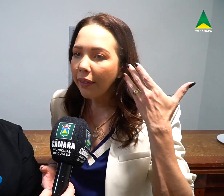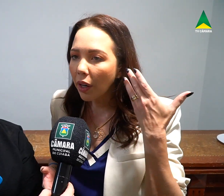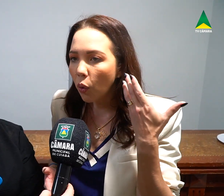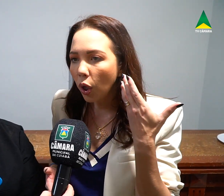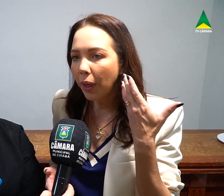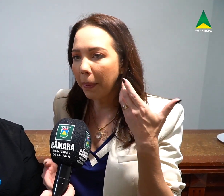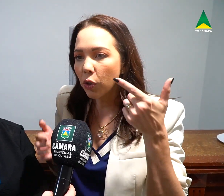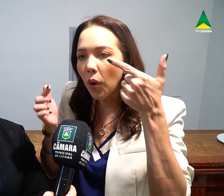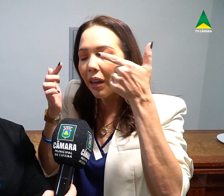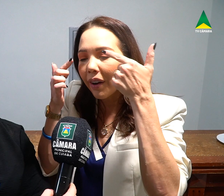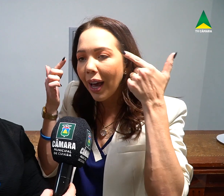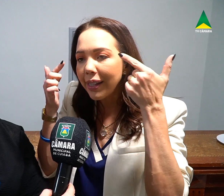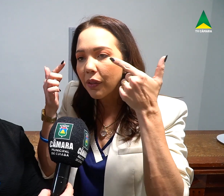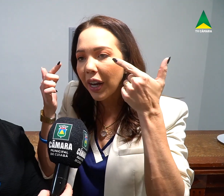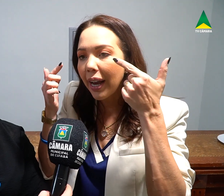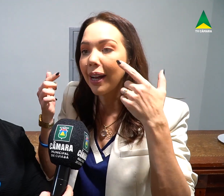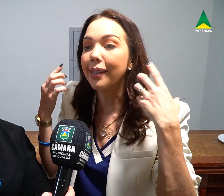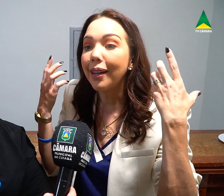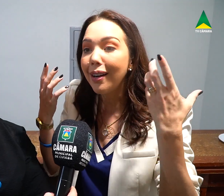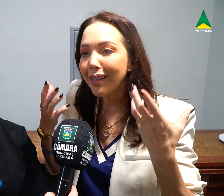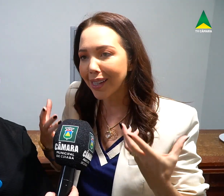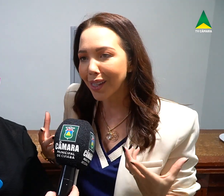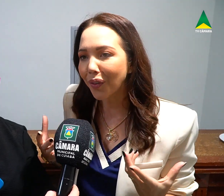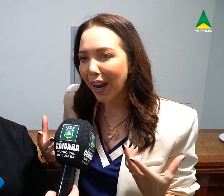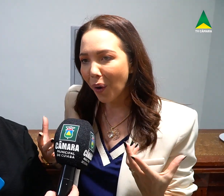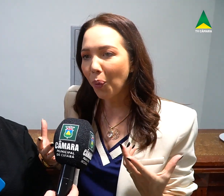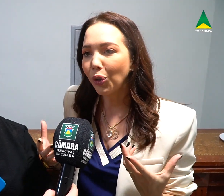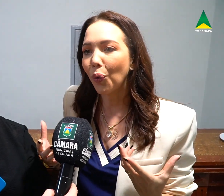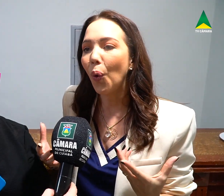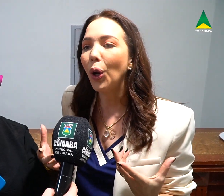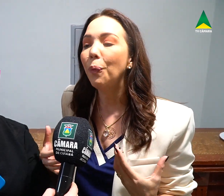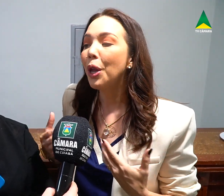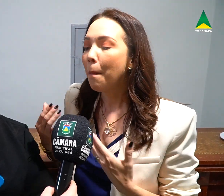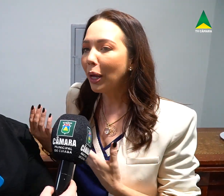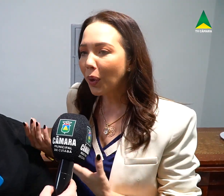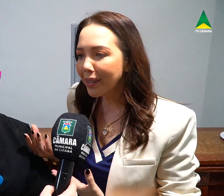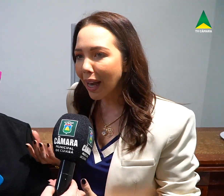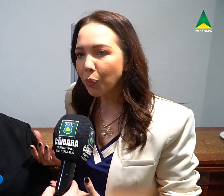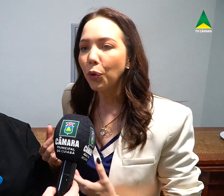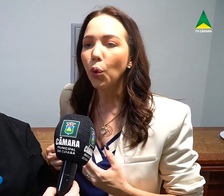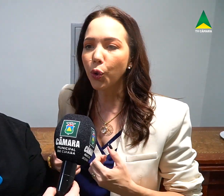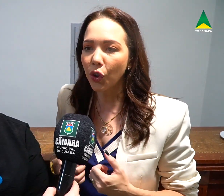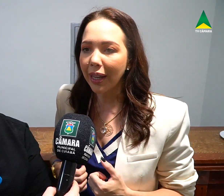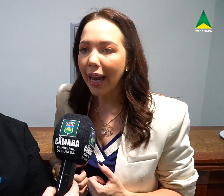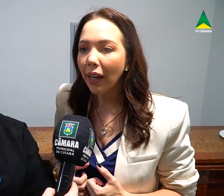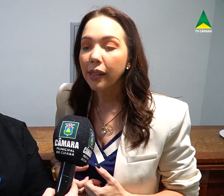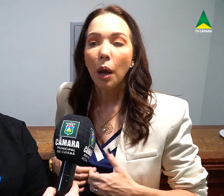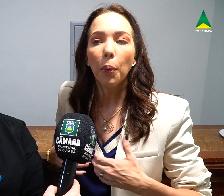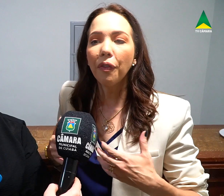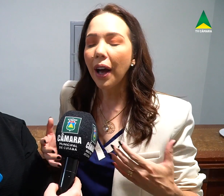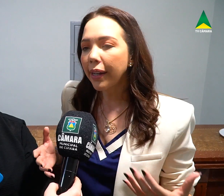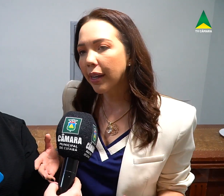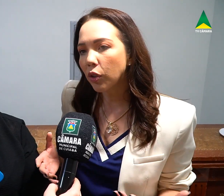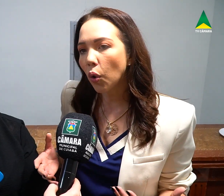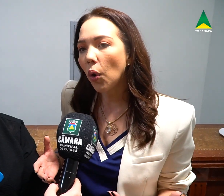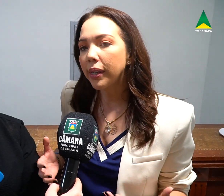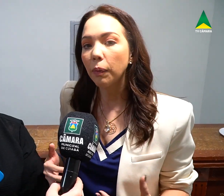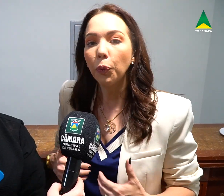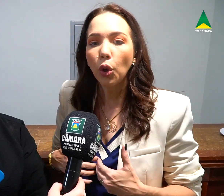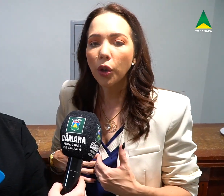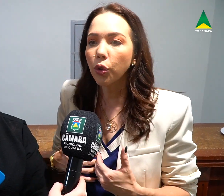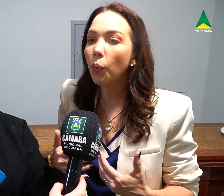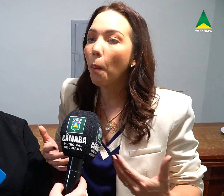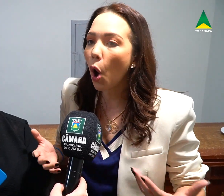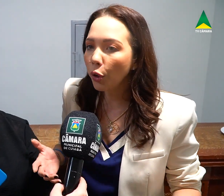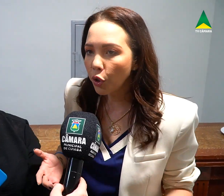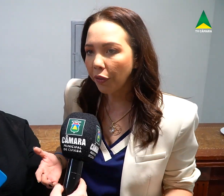poeira entra no olho da pessoa, ela vai lá e esfrega. As crianças esfregam muito o olho pelo cansaço do uso de telas, por várias questões